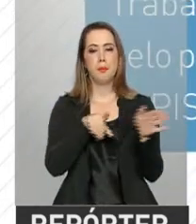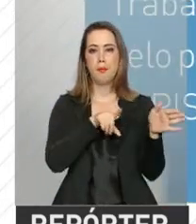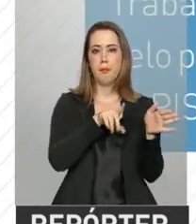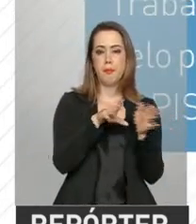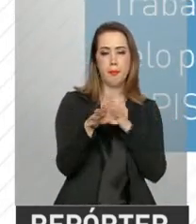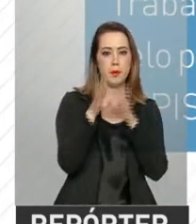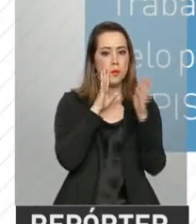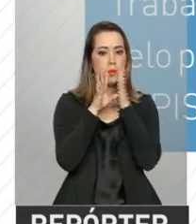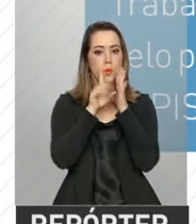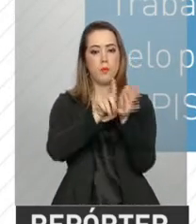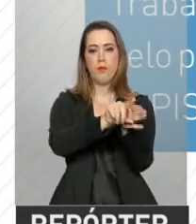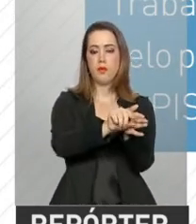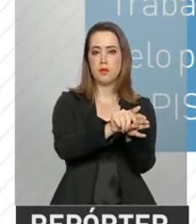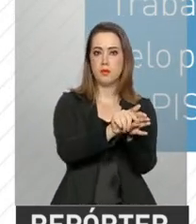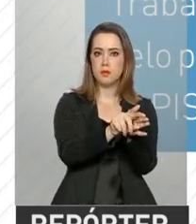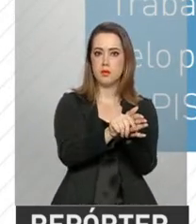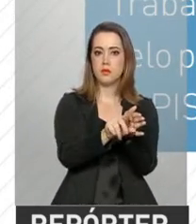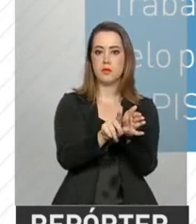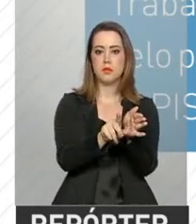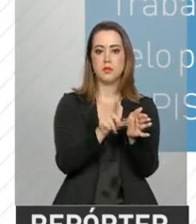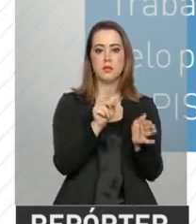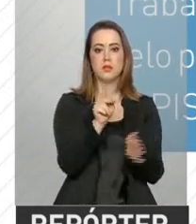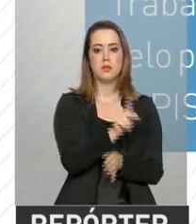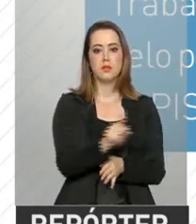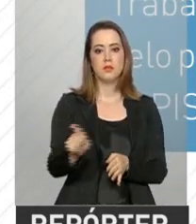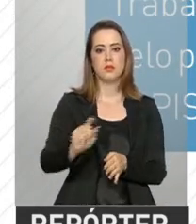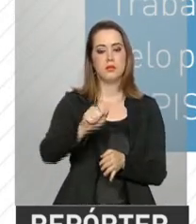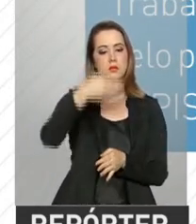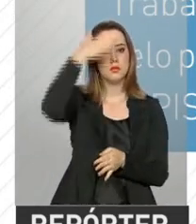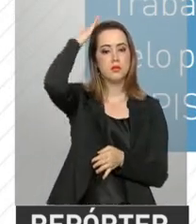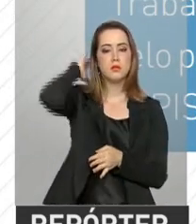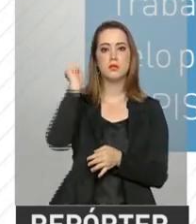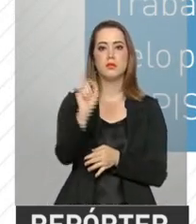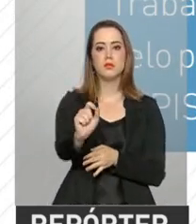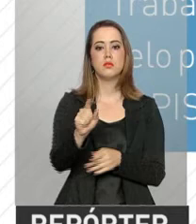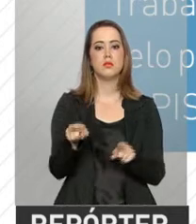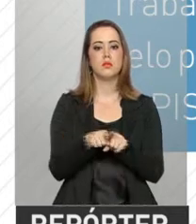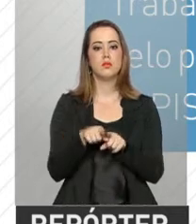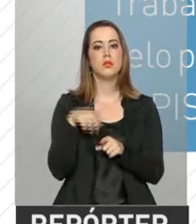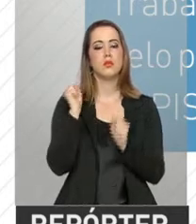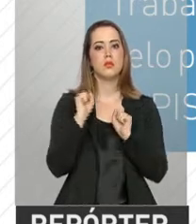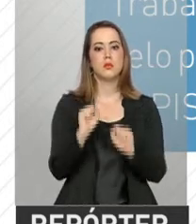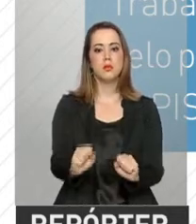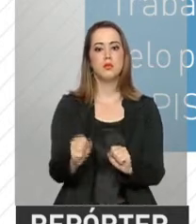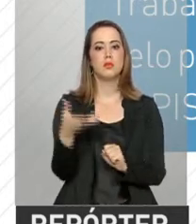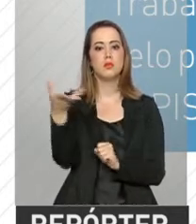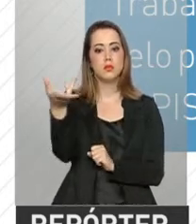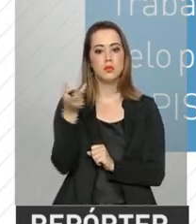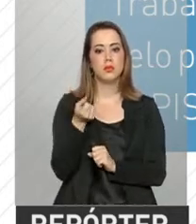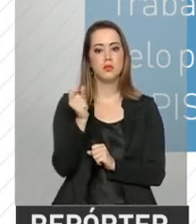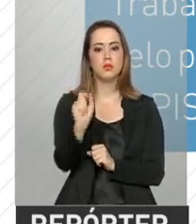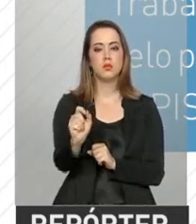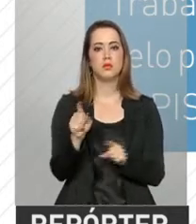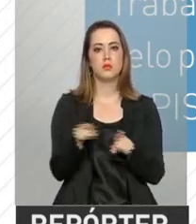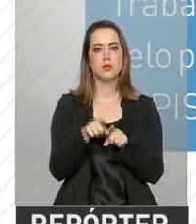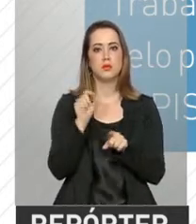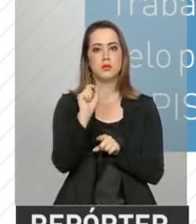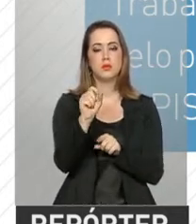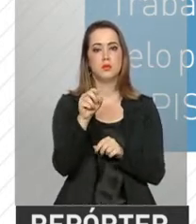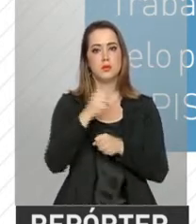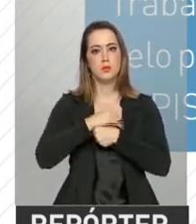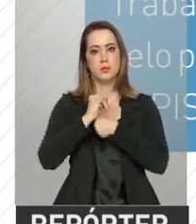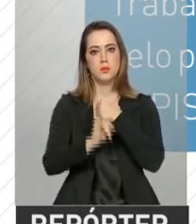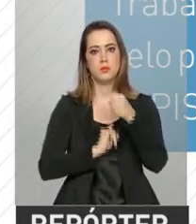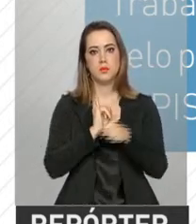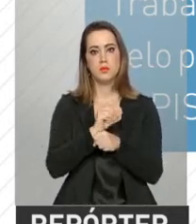o vice-presidente em exercício, Michel Temer, lembrou que é possível consultar se tem direito ao abono salarial pelo site do Ministério